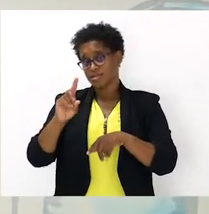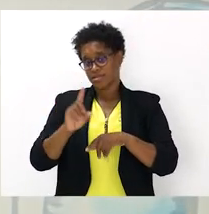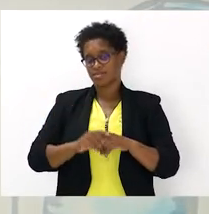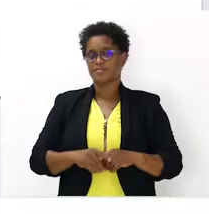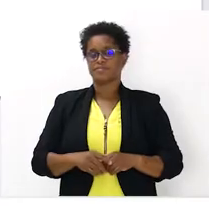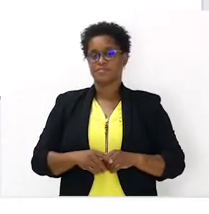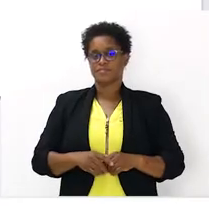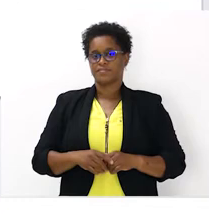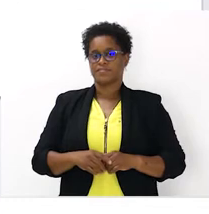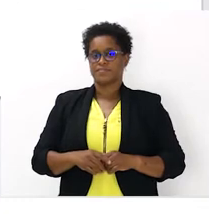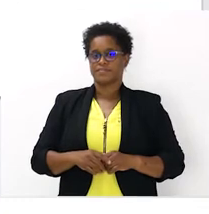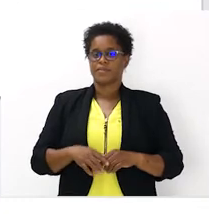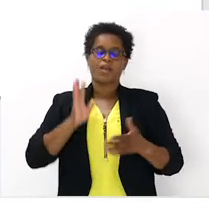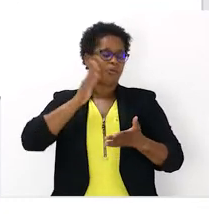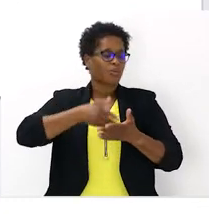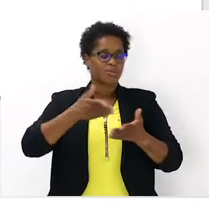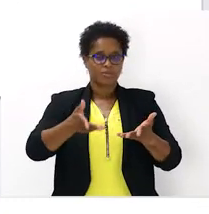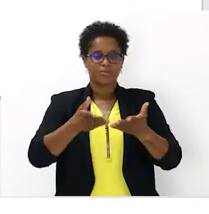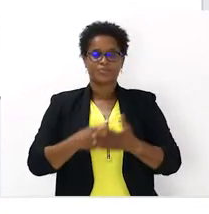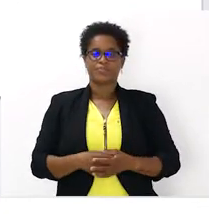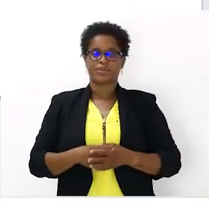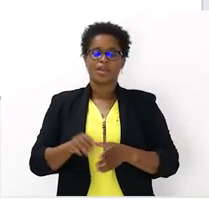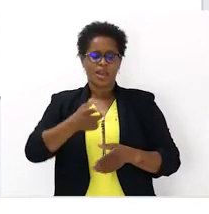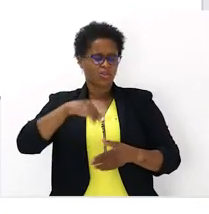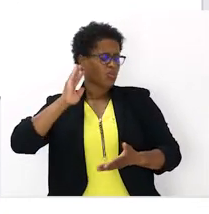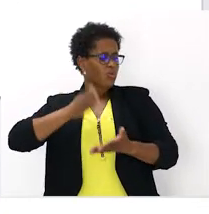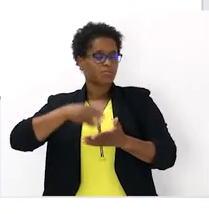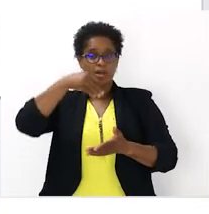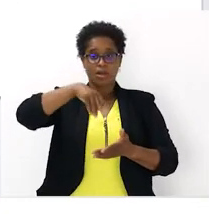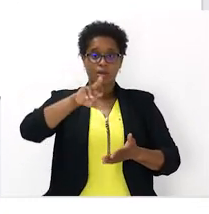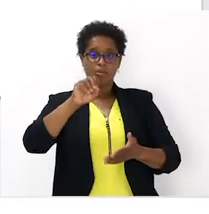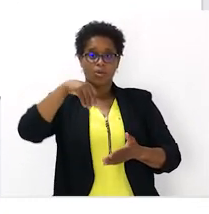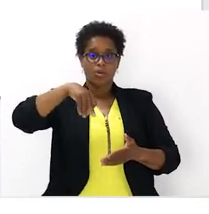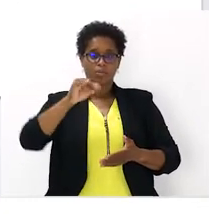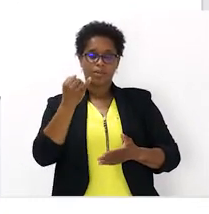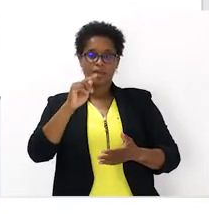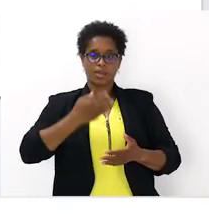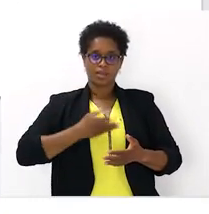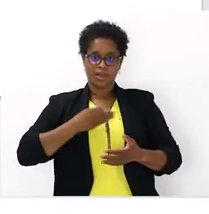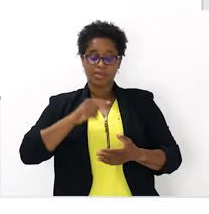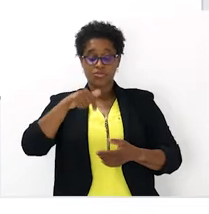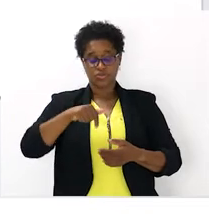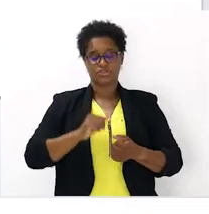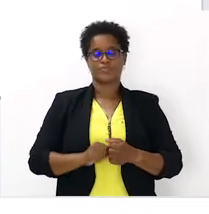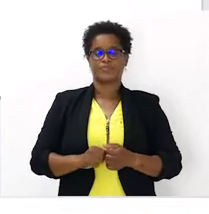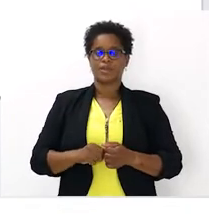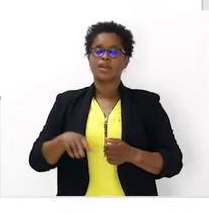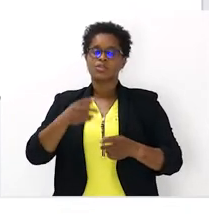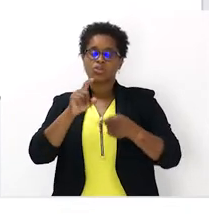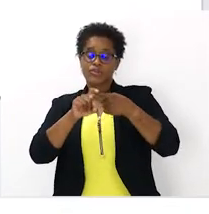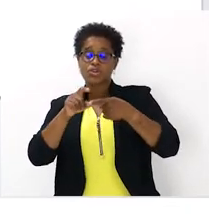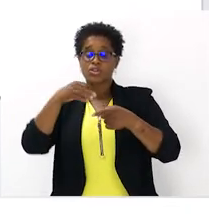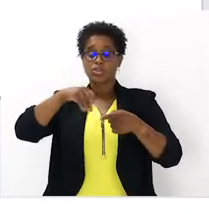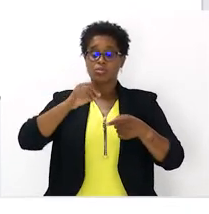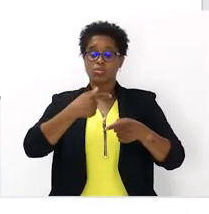16. Por último, a nossa última propriedade de hoje. Ok? Divisão de